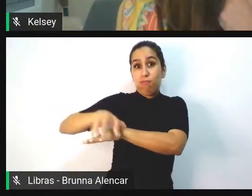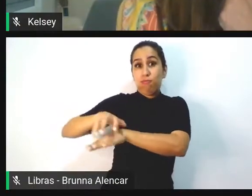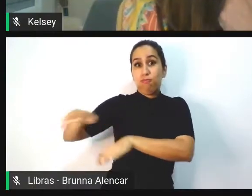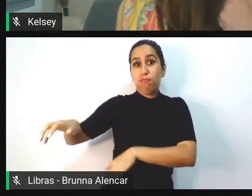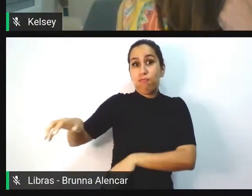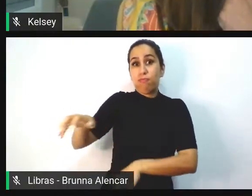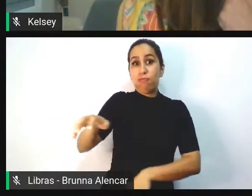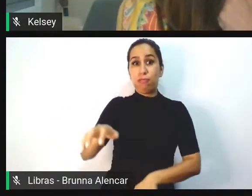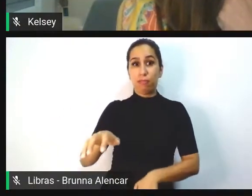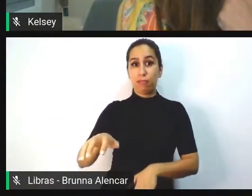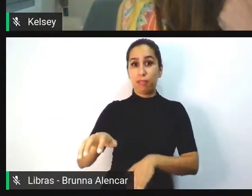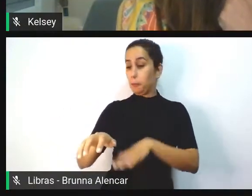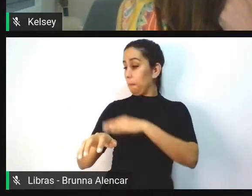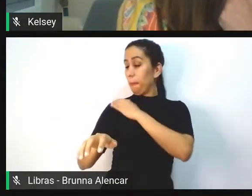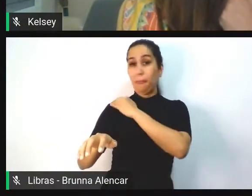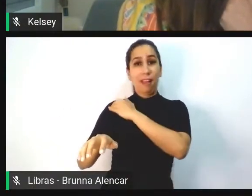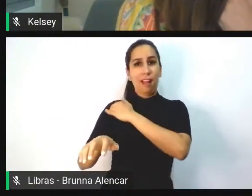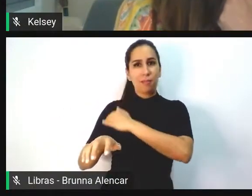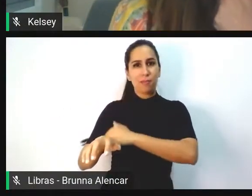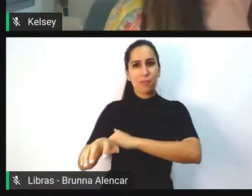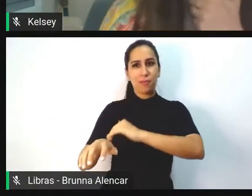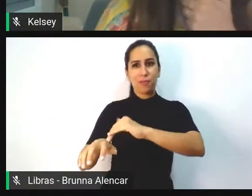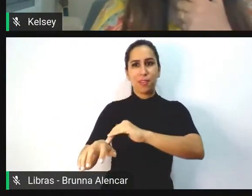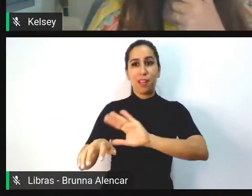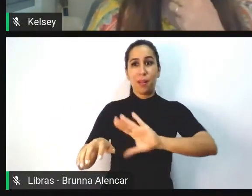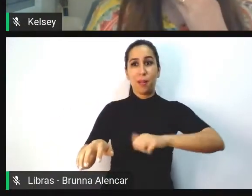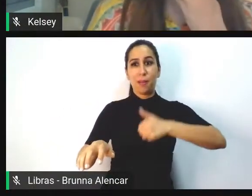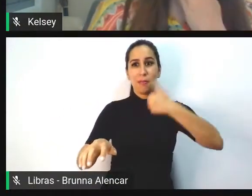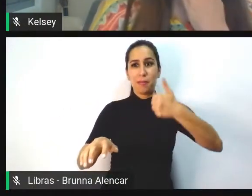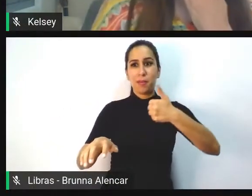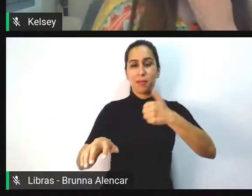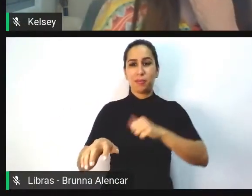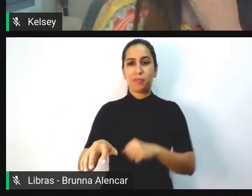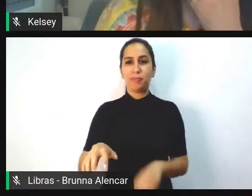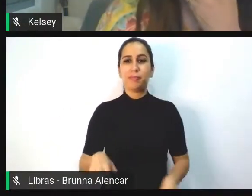neutros são as articulações, menor é o desconforto.